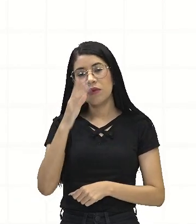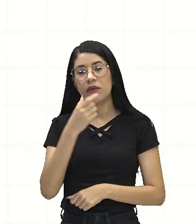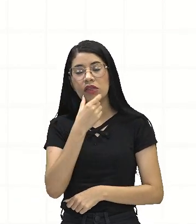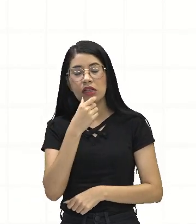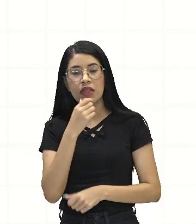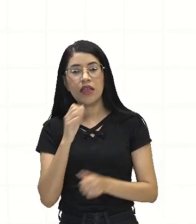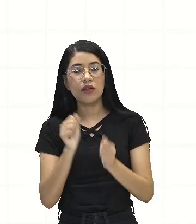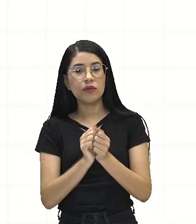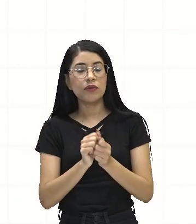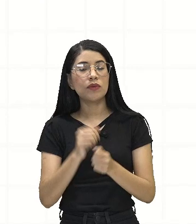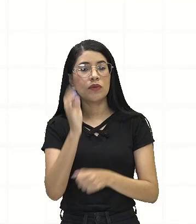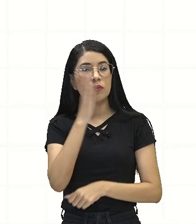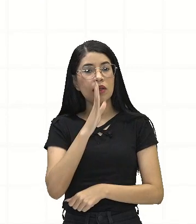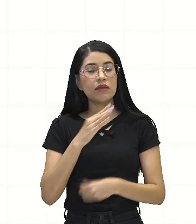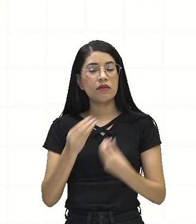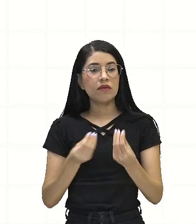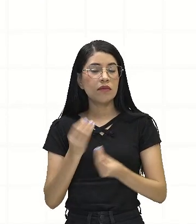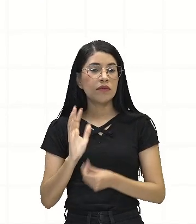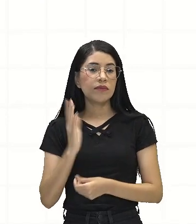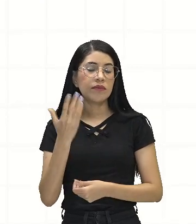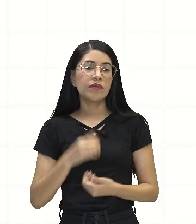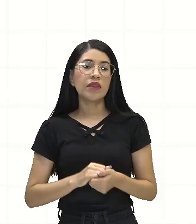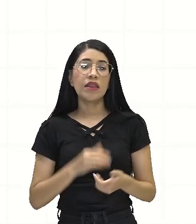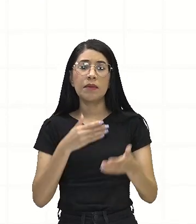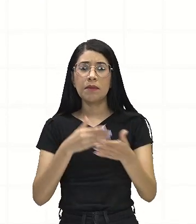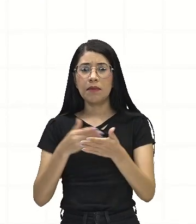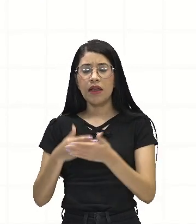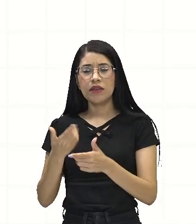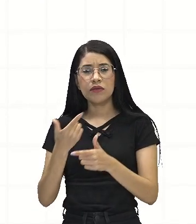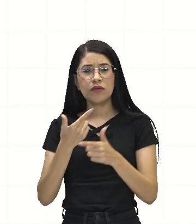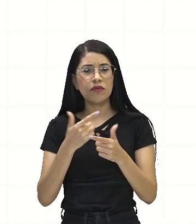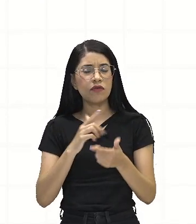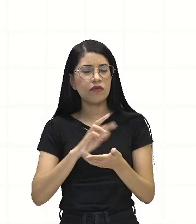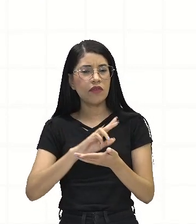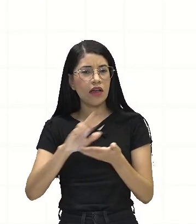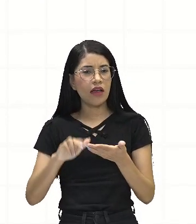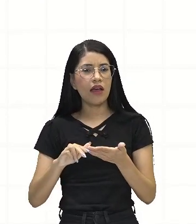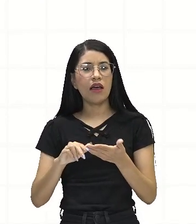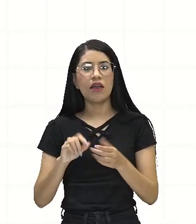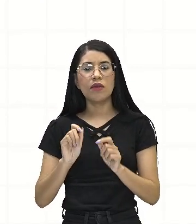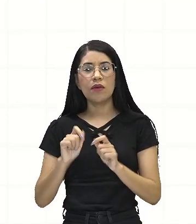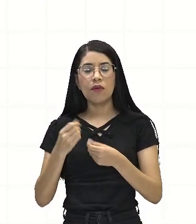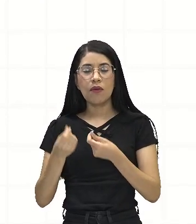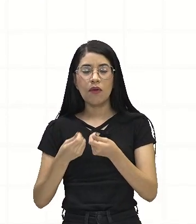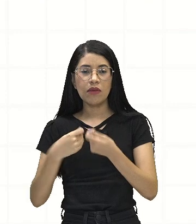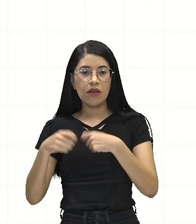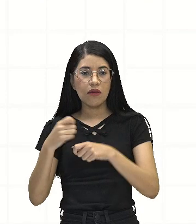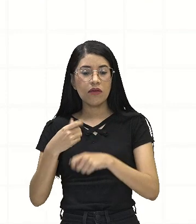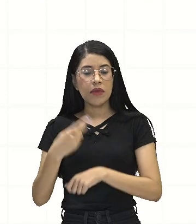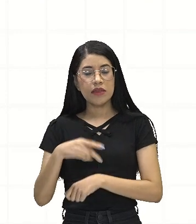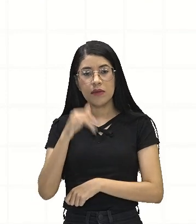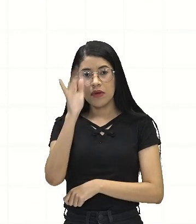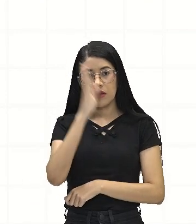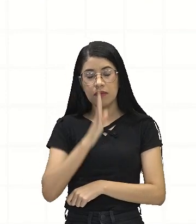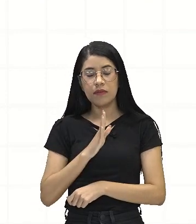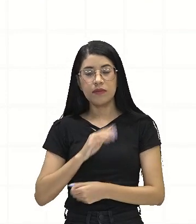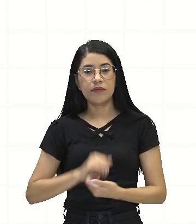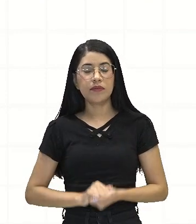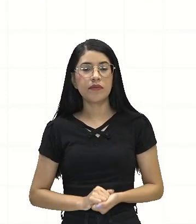Brasil, trouxe aí impactos socioeconômicos significativos nas colônias, né, no caso aqui no Brasil, como